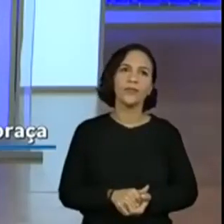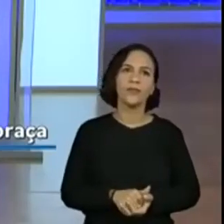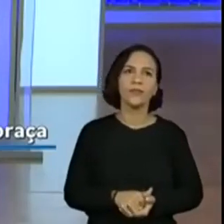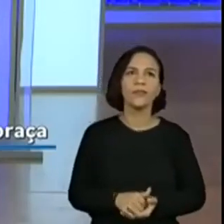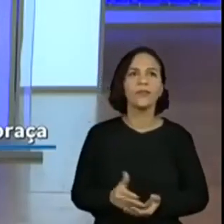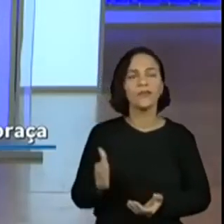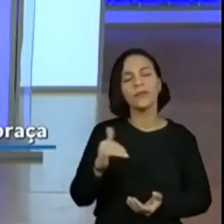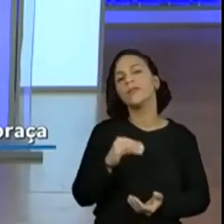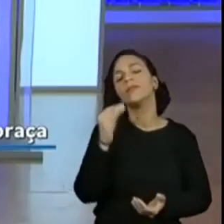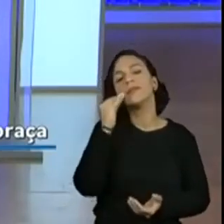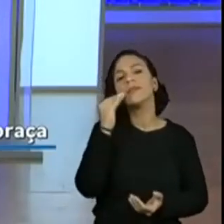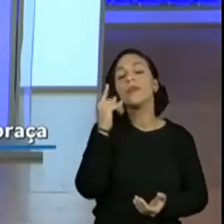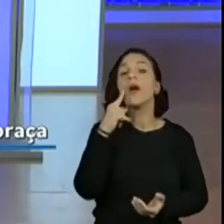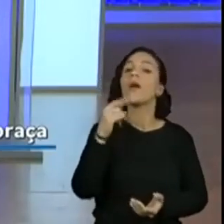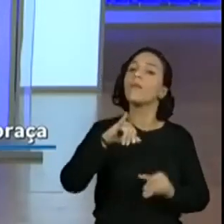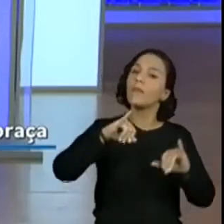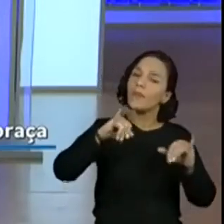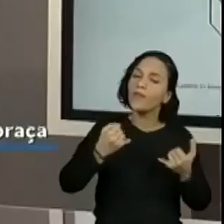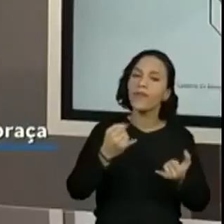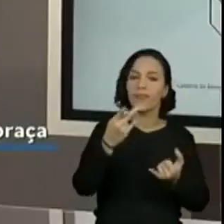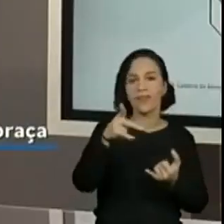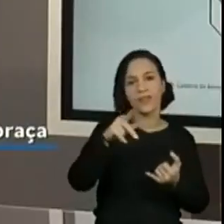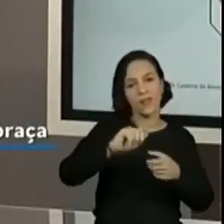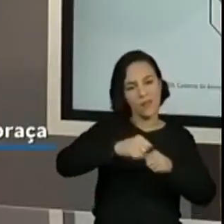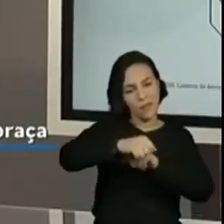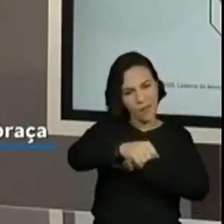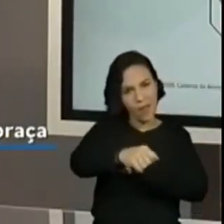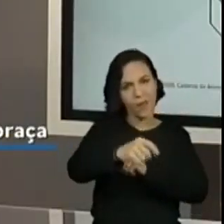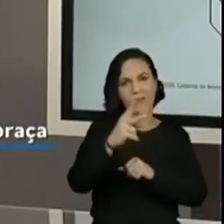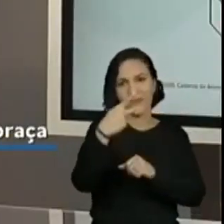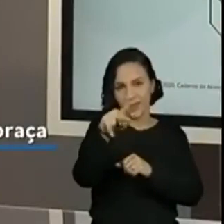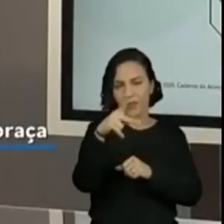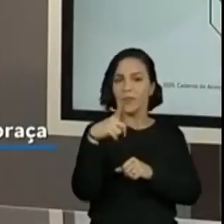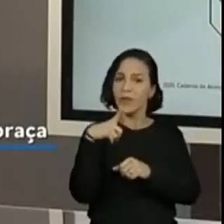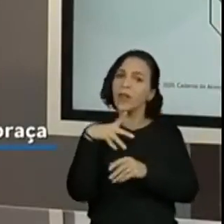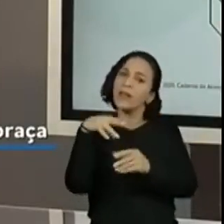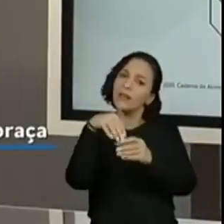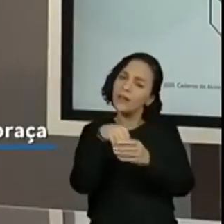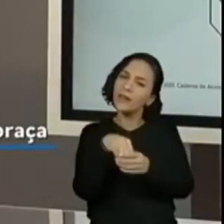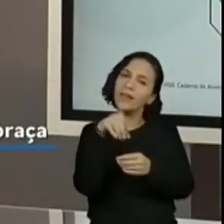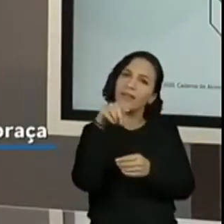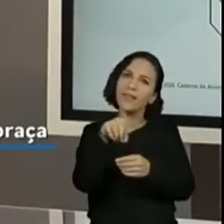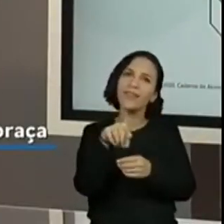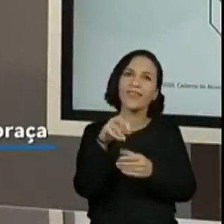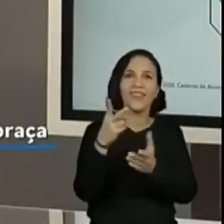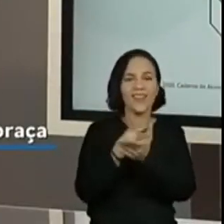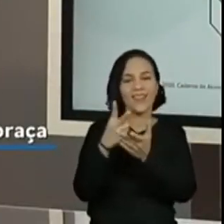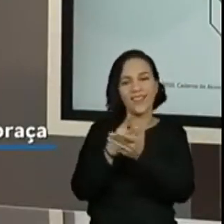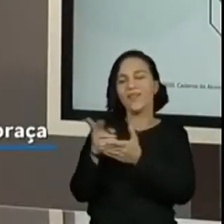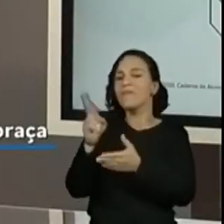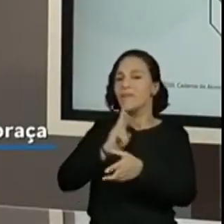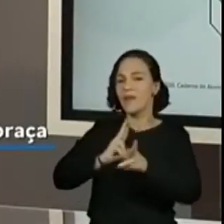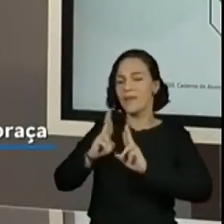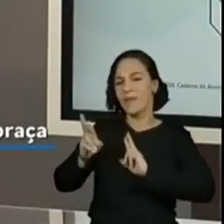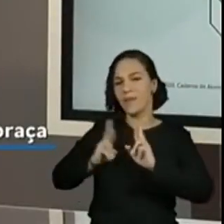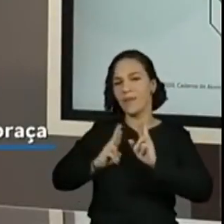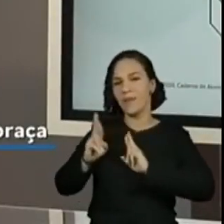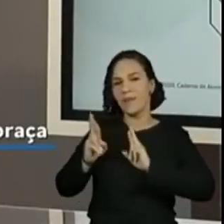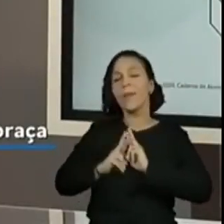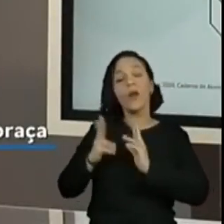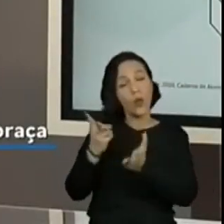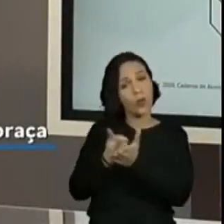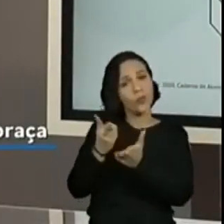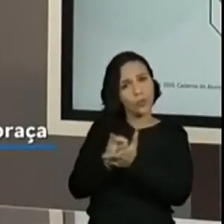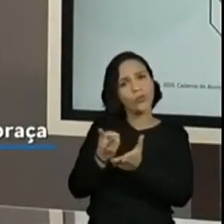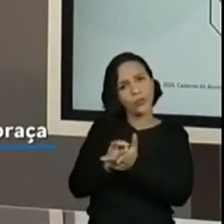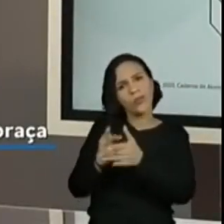vamos seguindo ali. Usem bastante o mapinha, tá aí no material de vocês. Eles continuam colocando ali a resposta. Isso. Criançada,